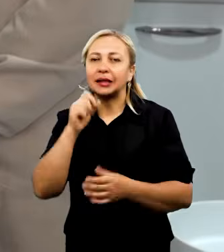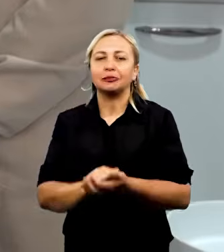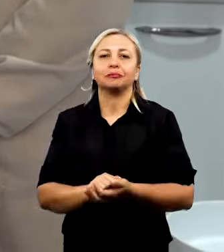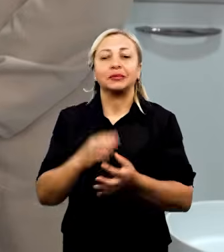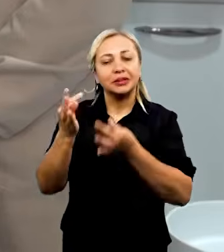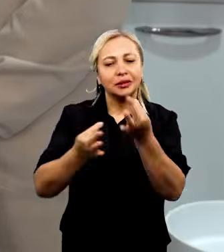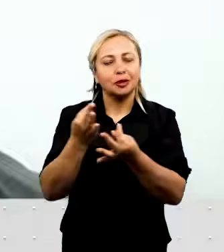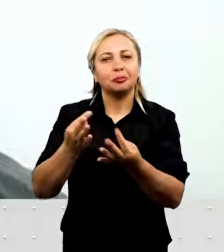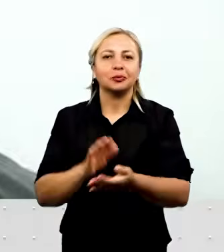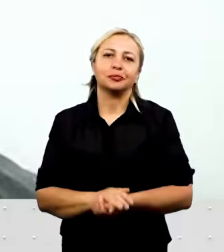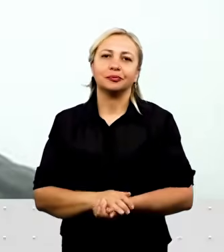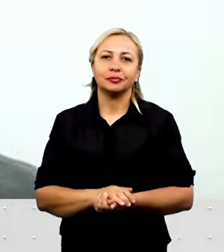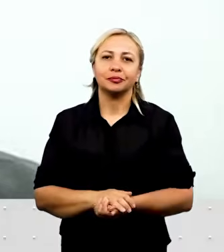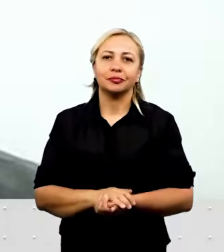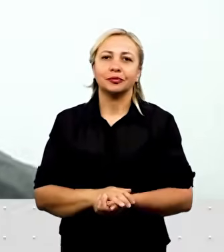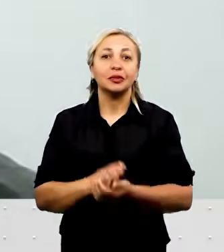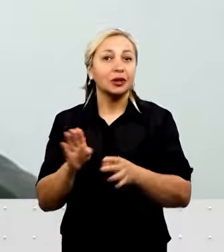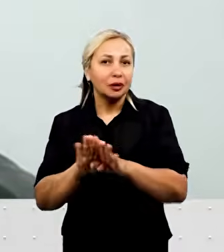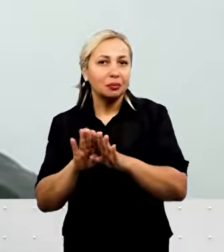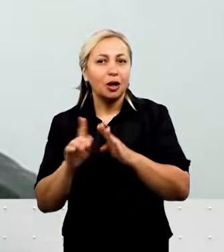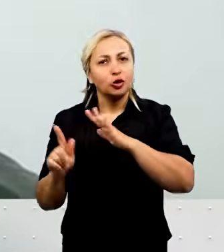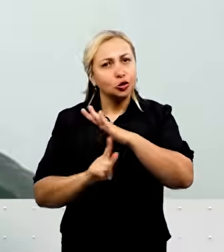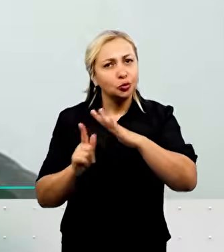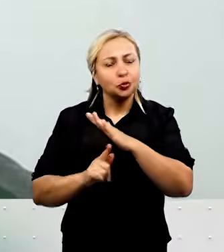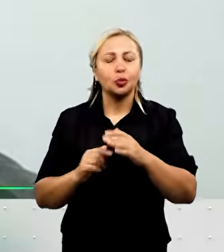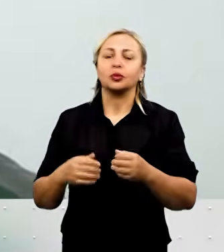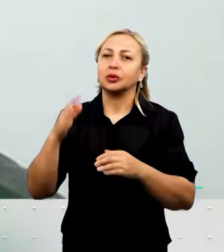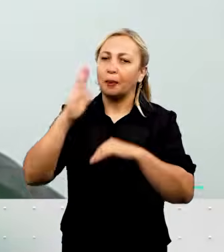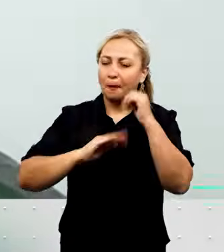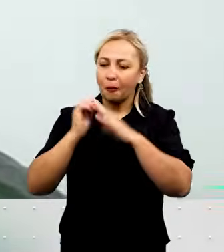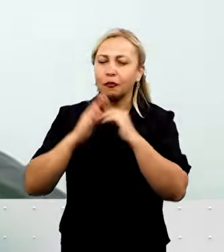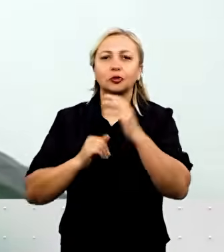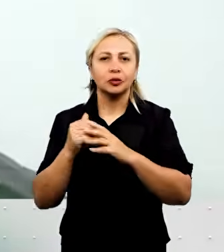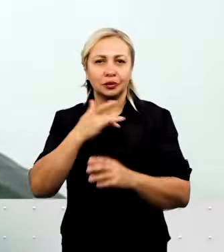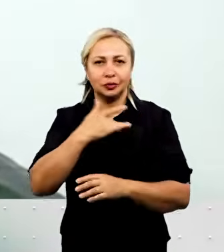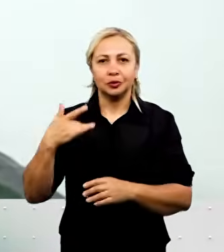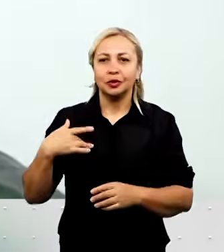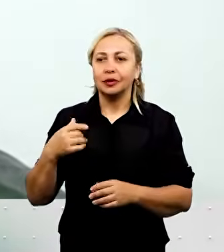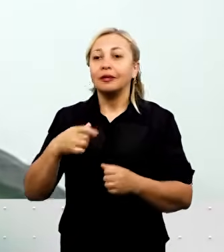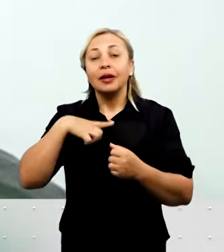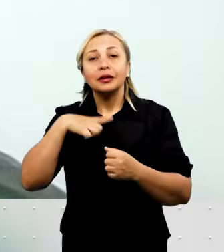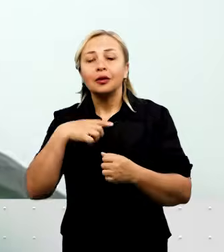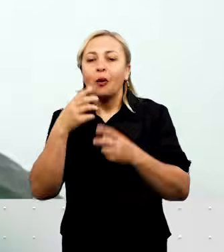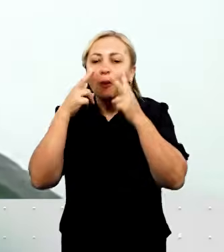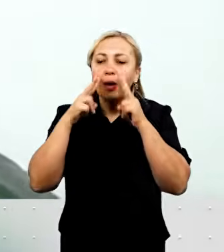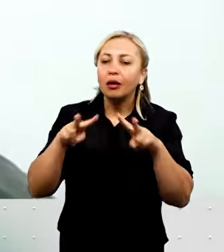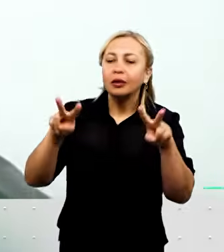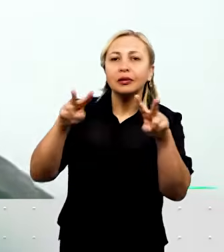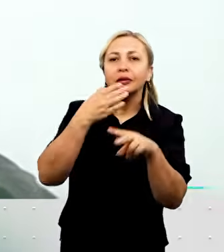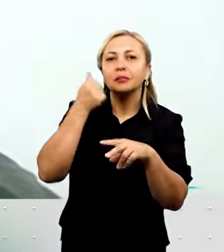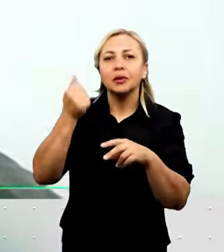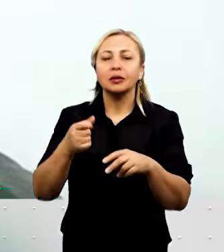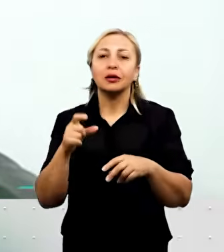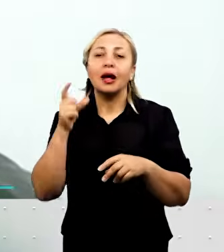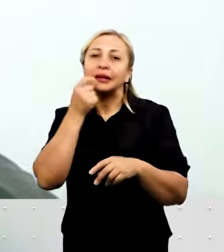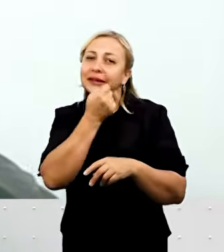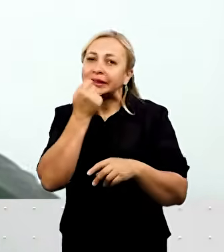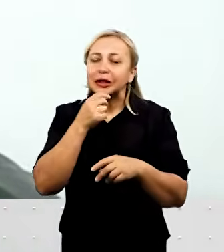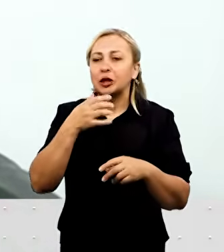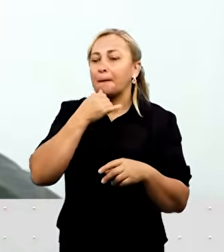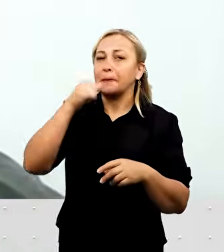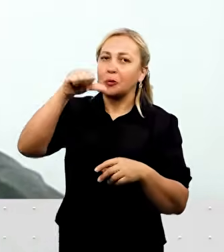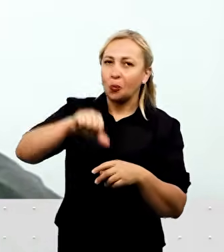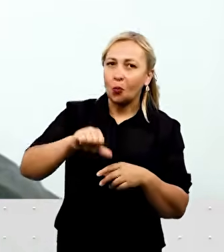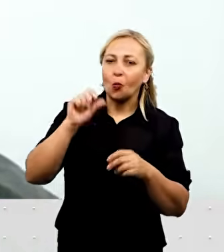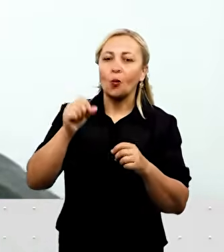e tratamentos. Então, tanto os gestores como profissionais de saúde, eles vão ter uma maior previsibilidade de quais são os dentes mais